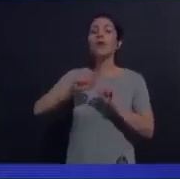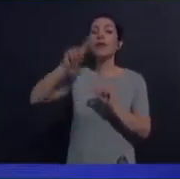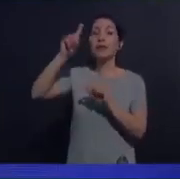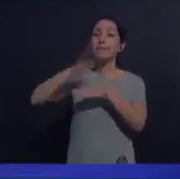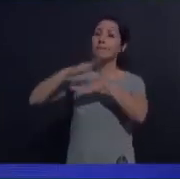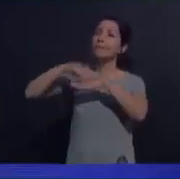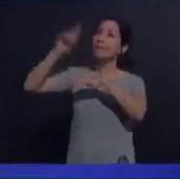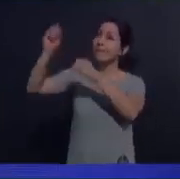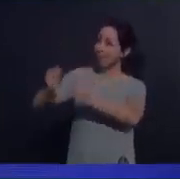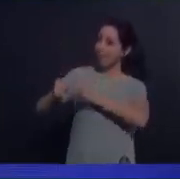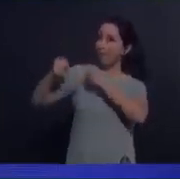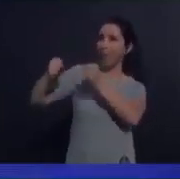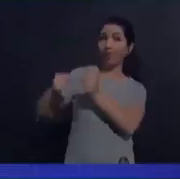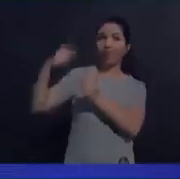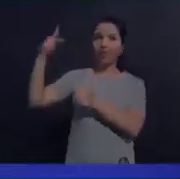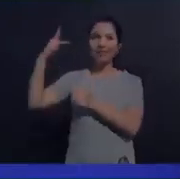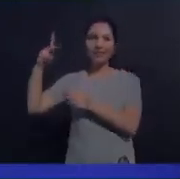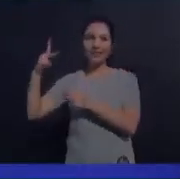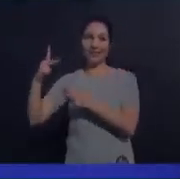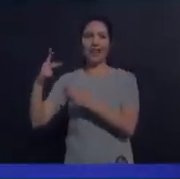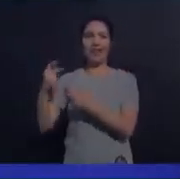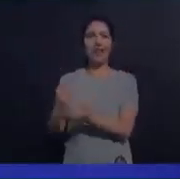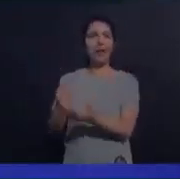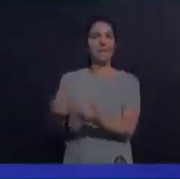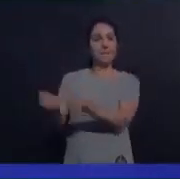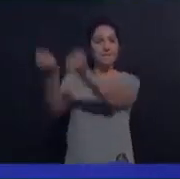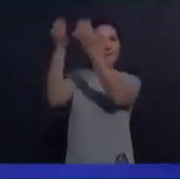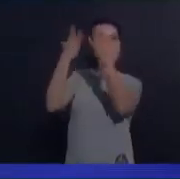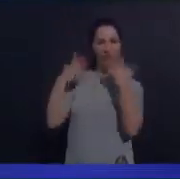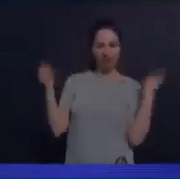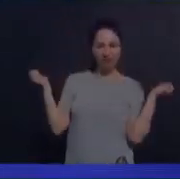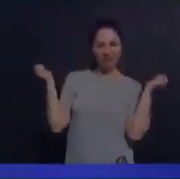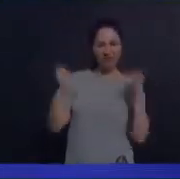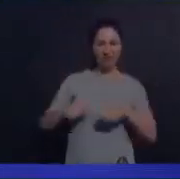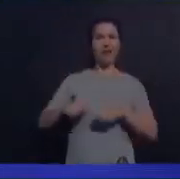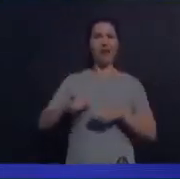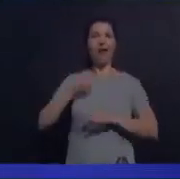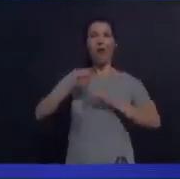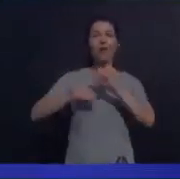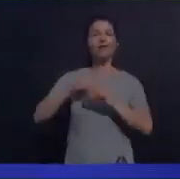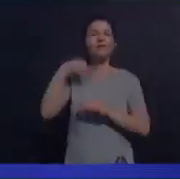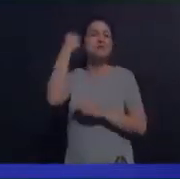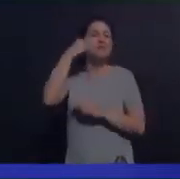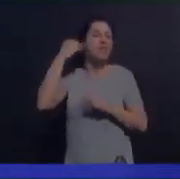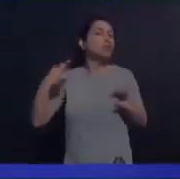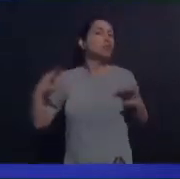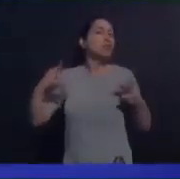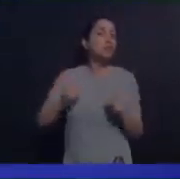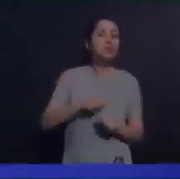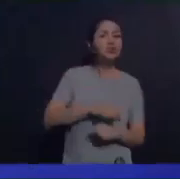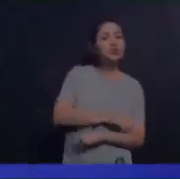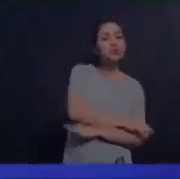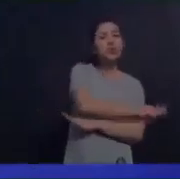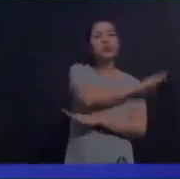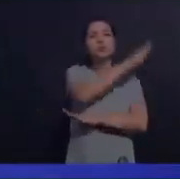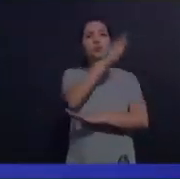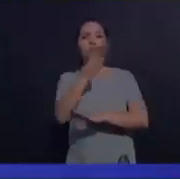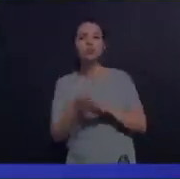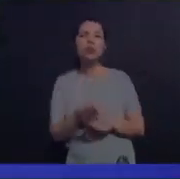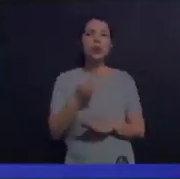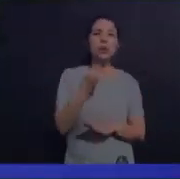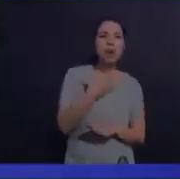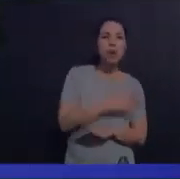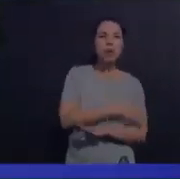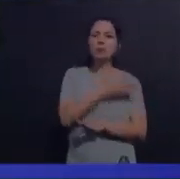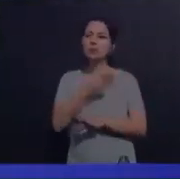viver bem os dias bons e os dias difíceis. Jesus não prometeu para a gente uma vida somente de